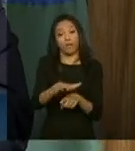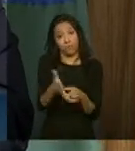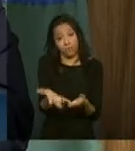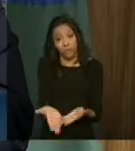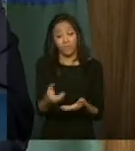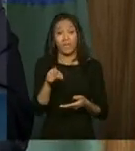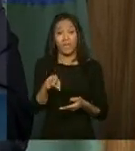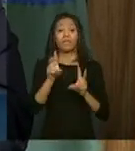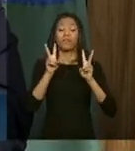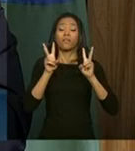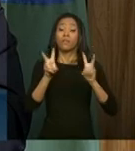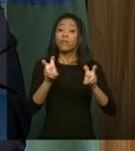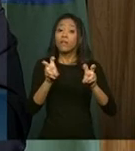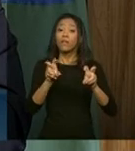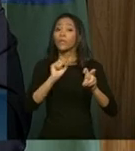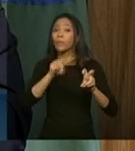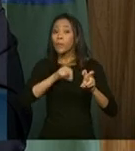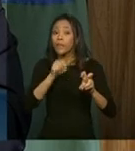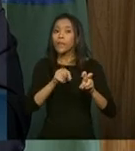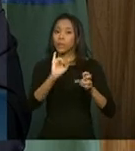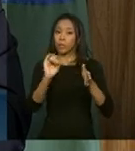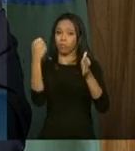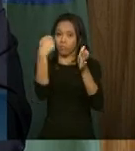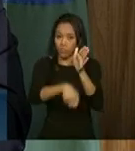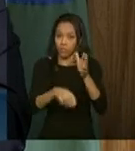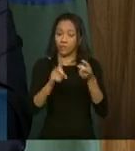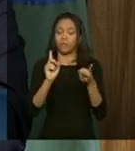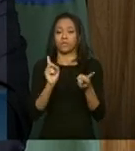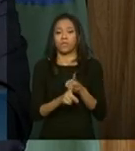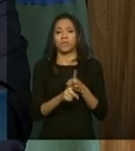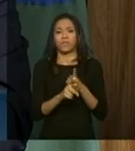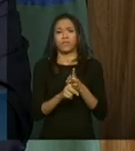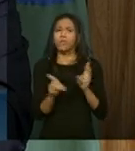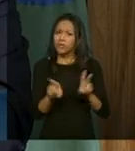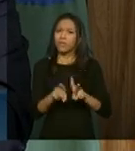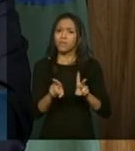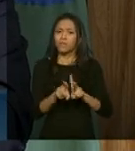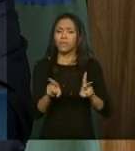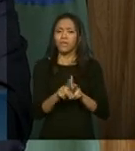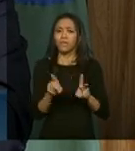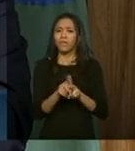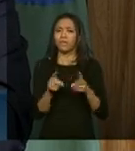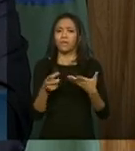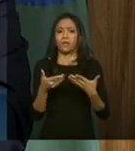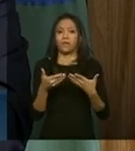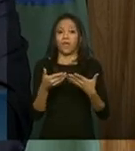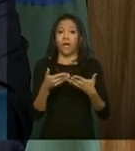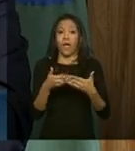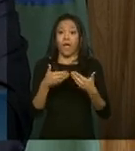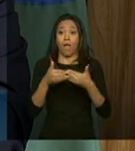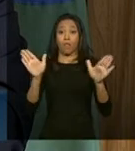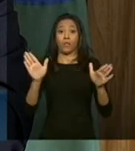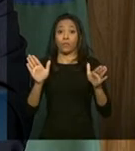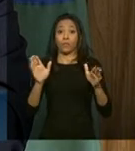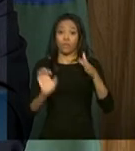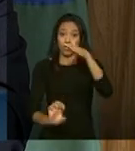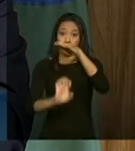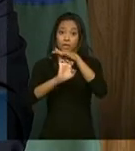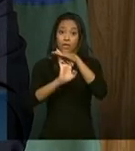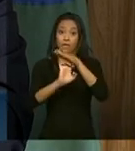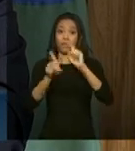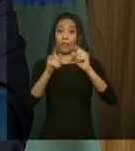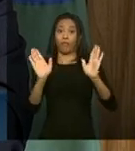essa questão tanto da tributação quanto da... E também o fechamento e abertura de empresas. O Afif vem se debruçando, o Valdir,